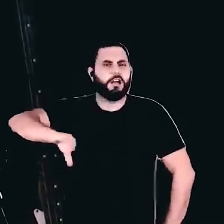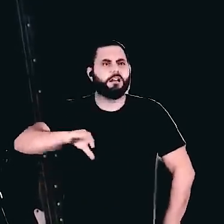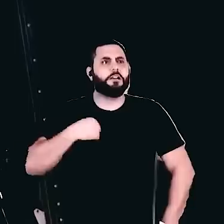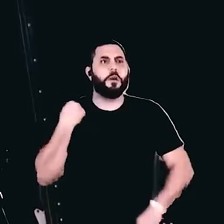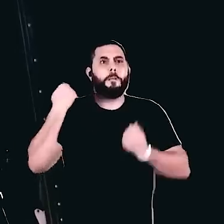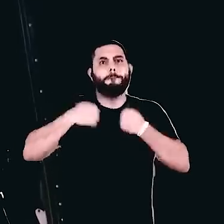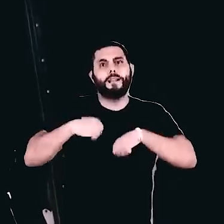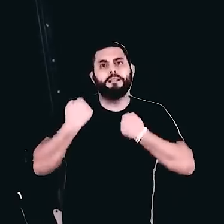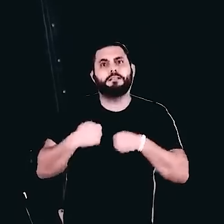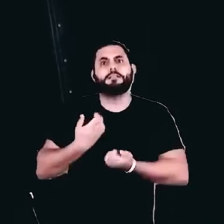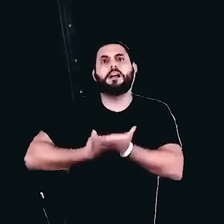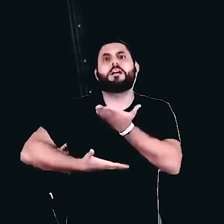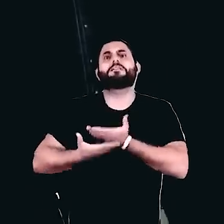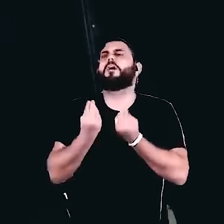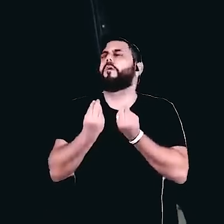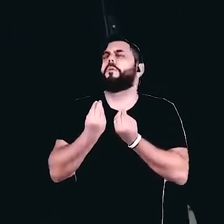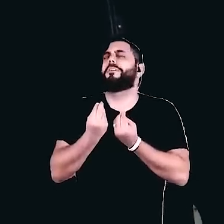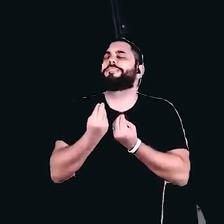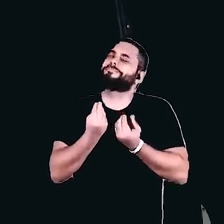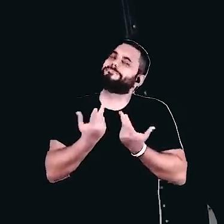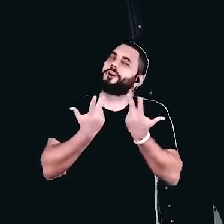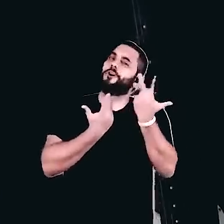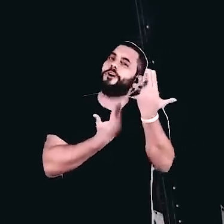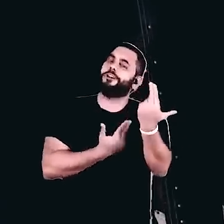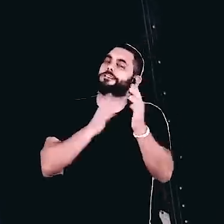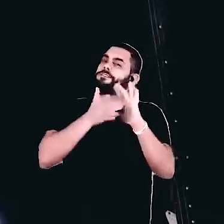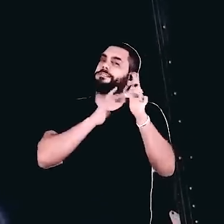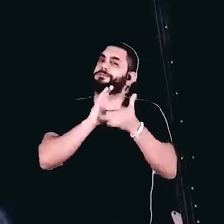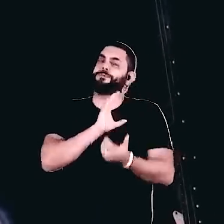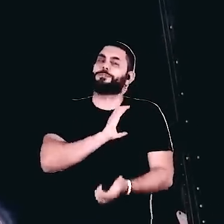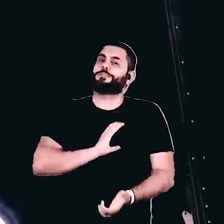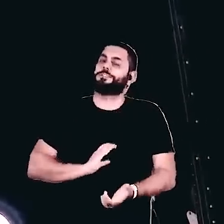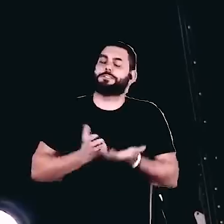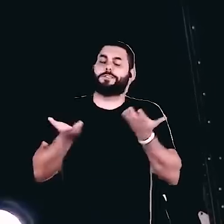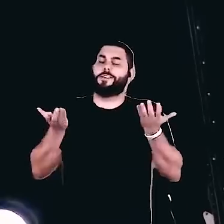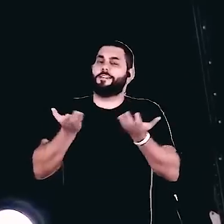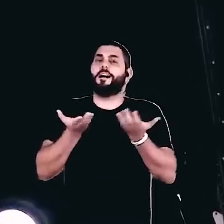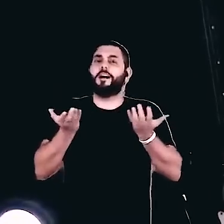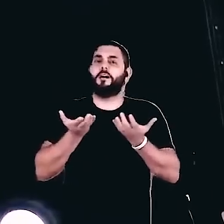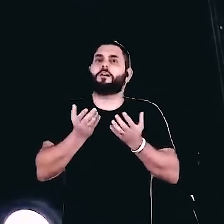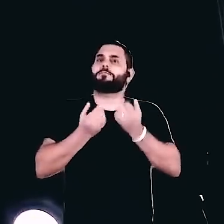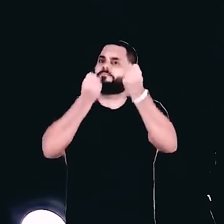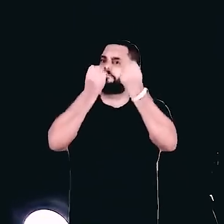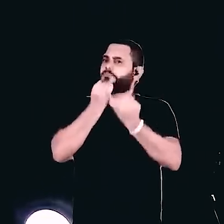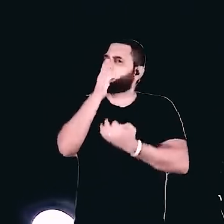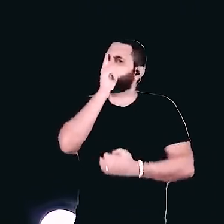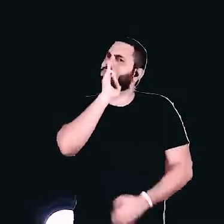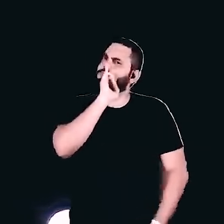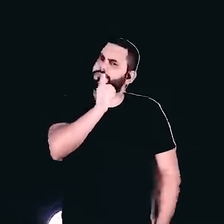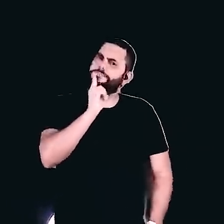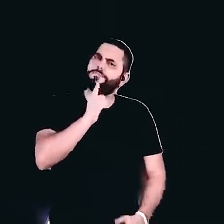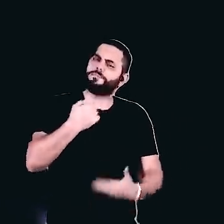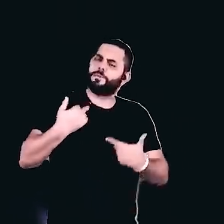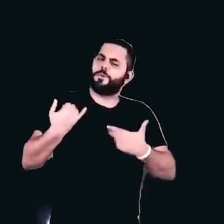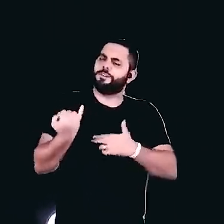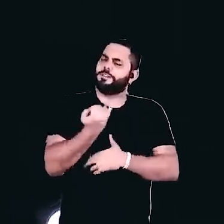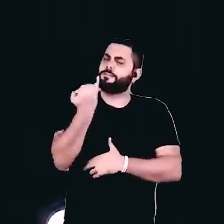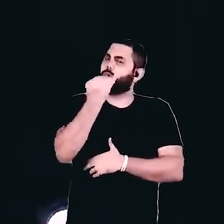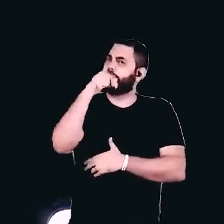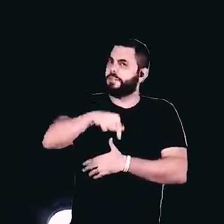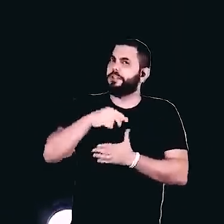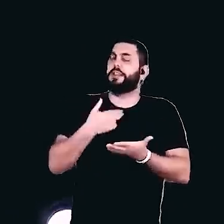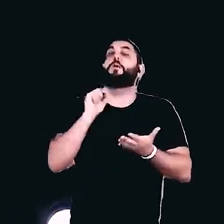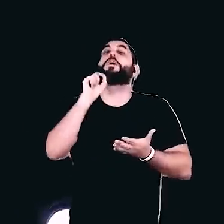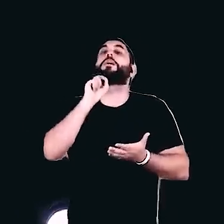precisamos nos relacionar à maneira de Cristo. Então eu quero trazer algumas máximas, algumas lições preciosas dessa carta.